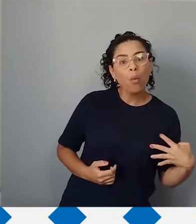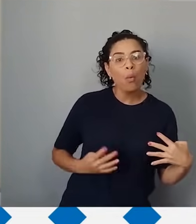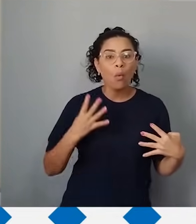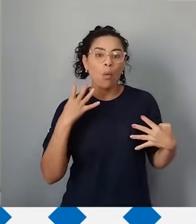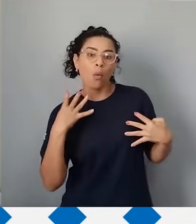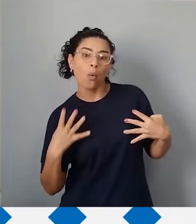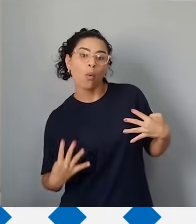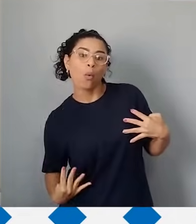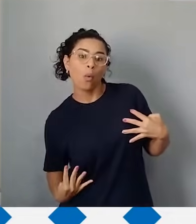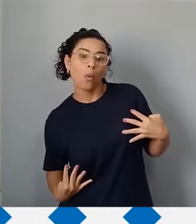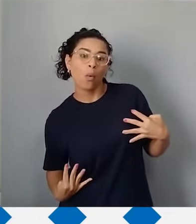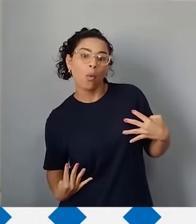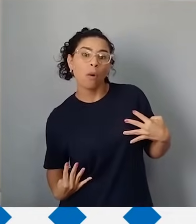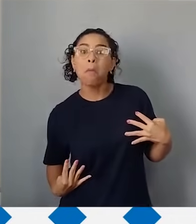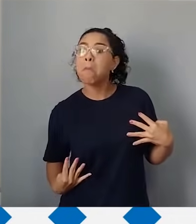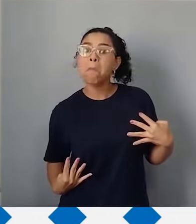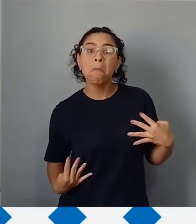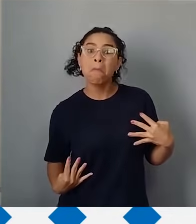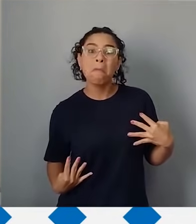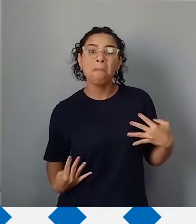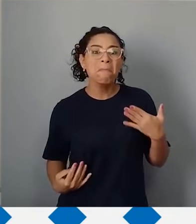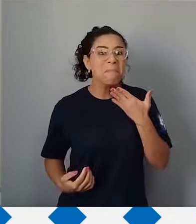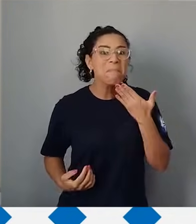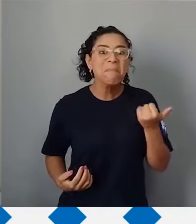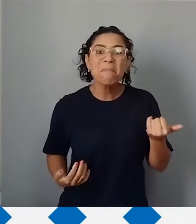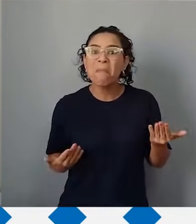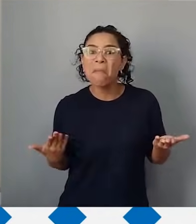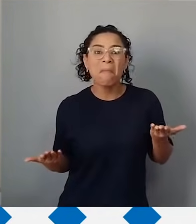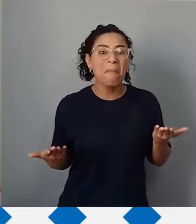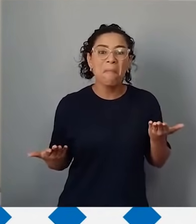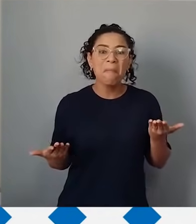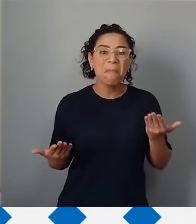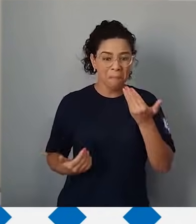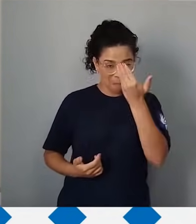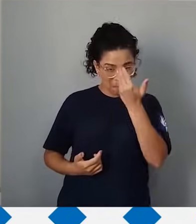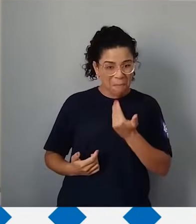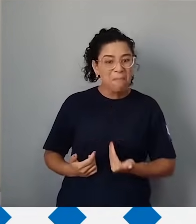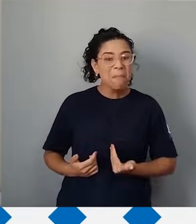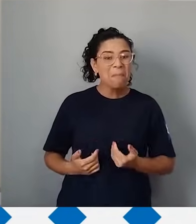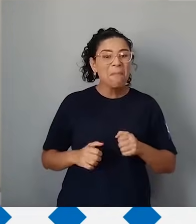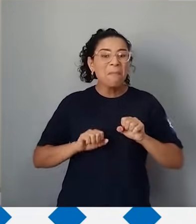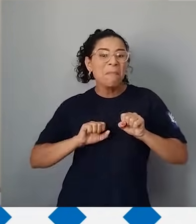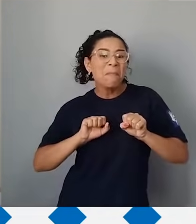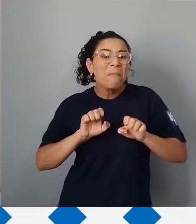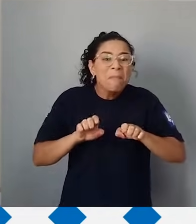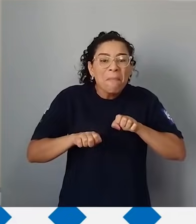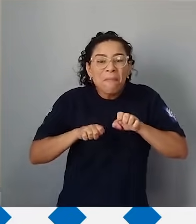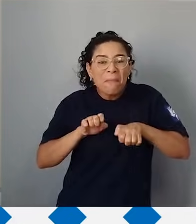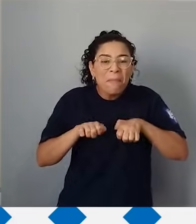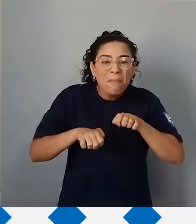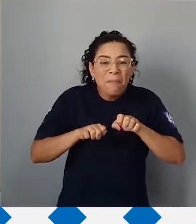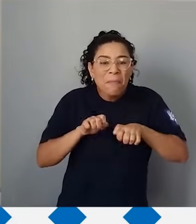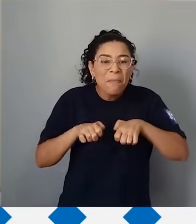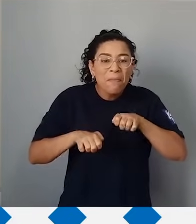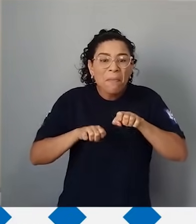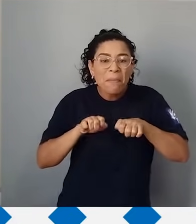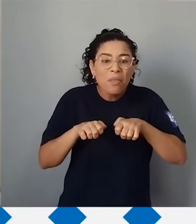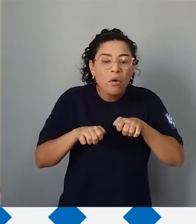Meio listrado e meio xadrez. Ou,